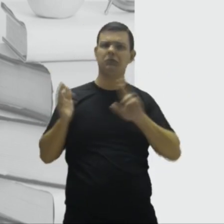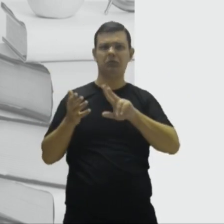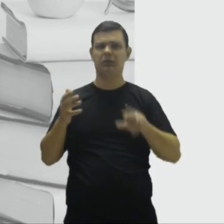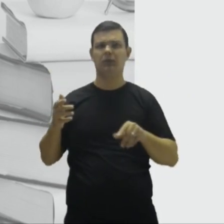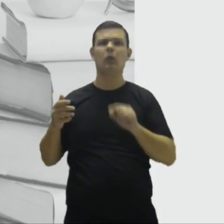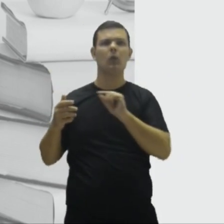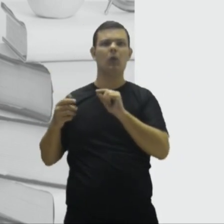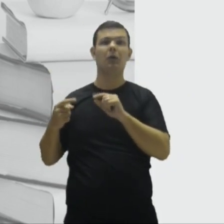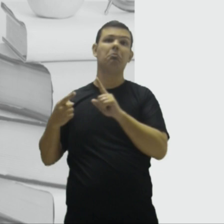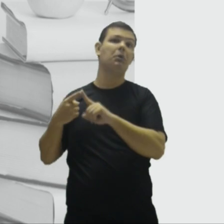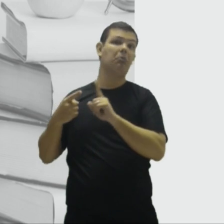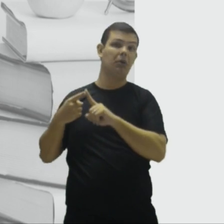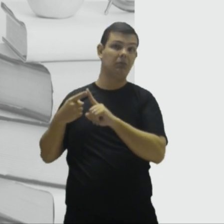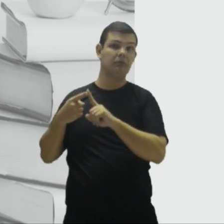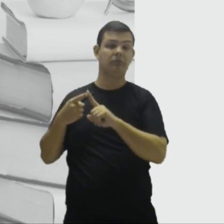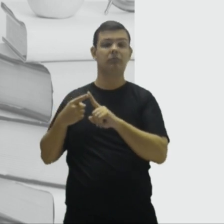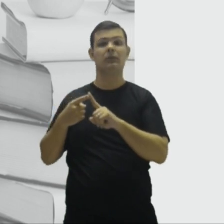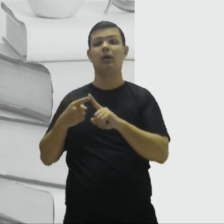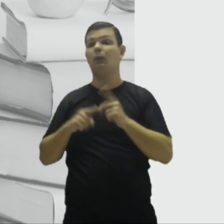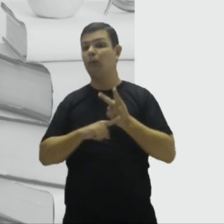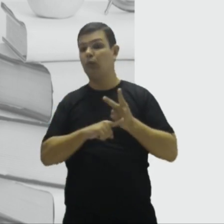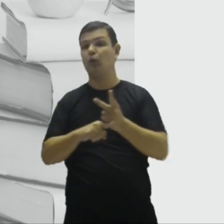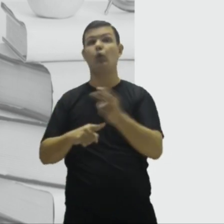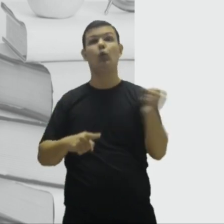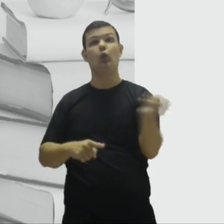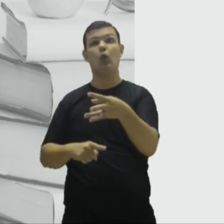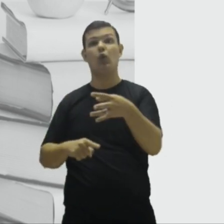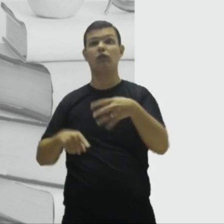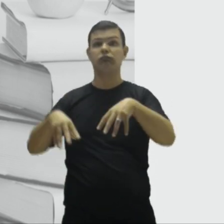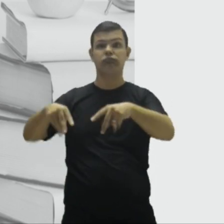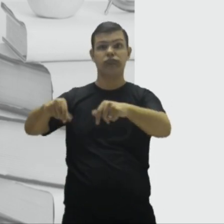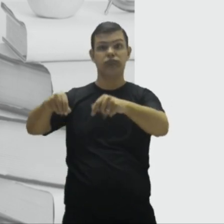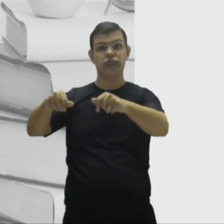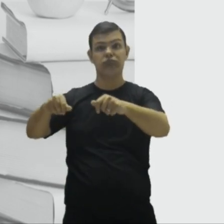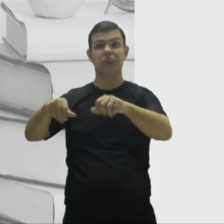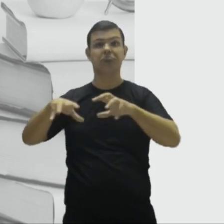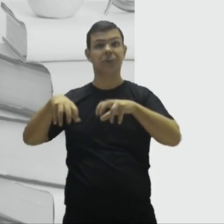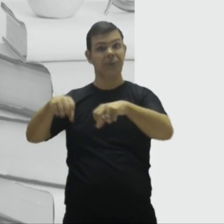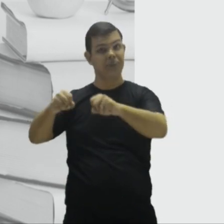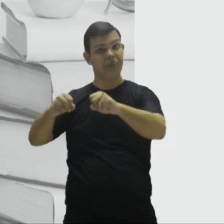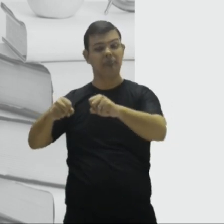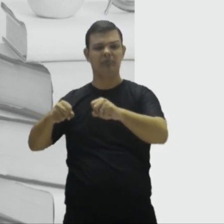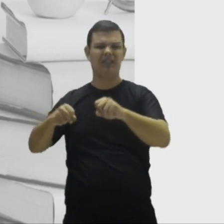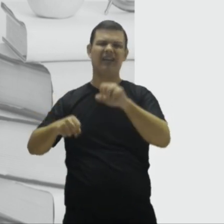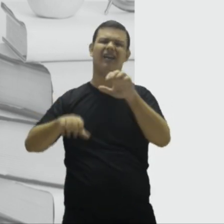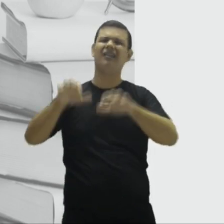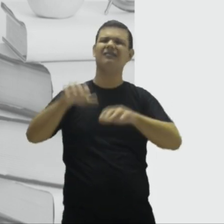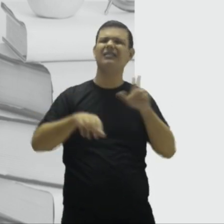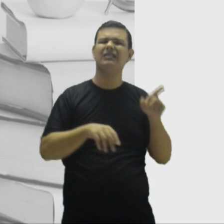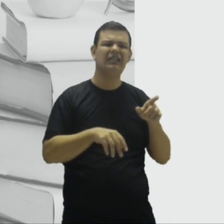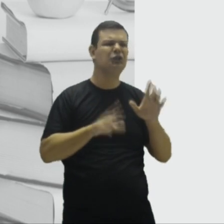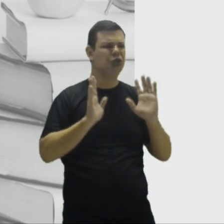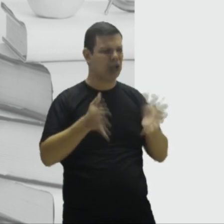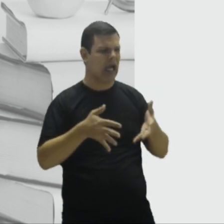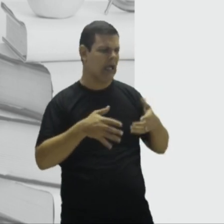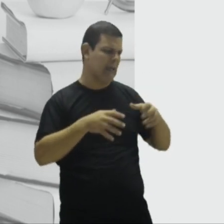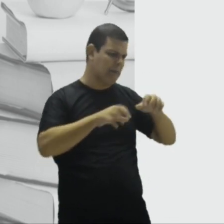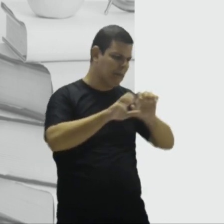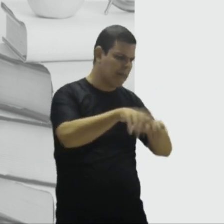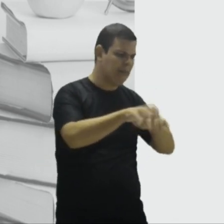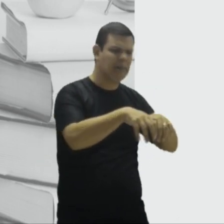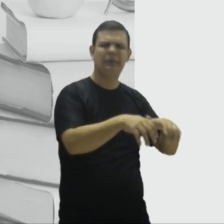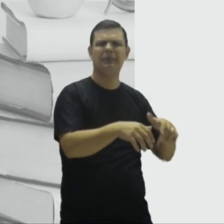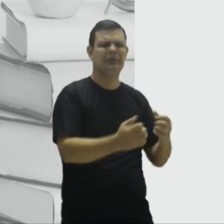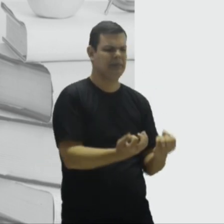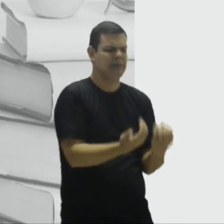motivos? Primeiro, busca por novas terras, tá? Às vezes as terras já utilizou a terra, plantou, já não